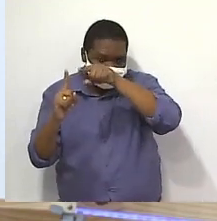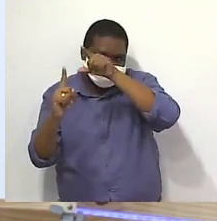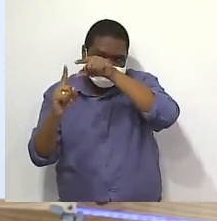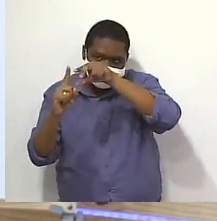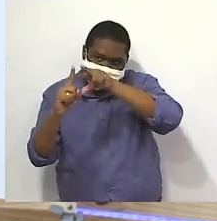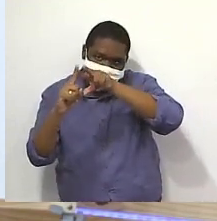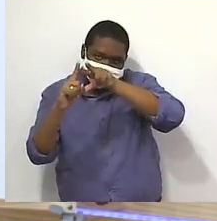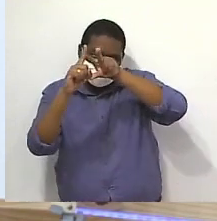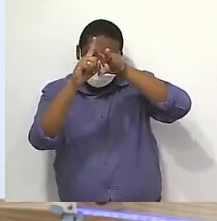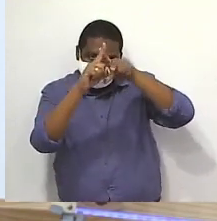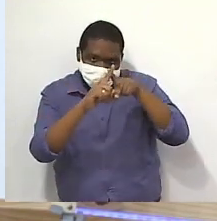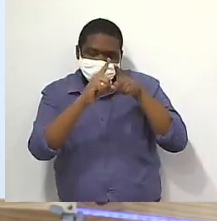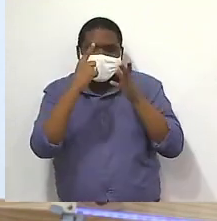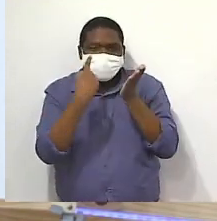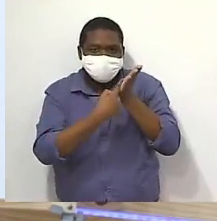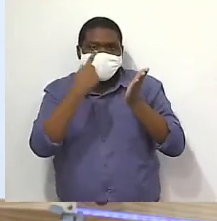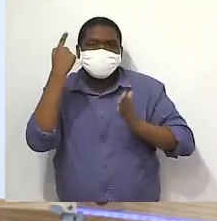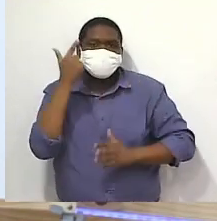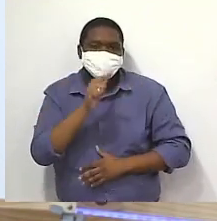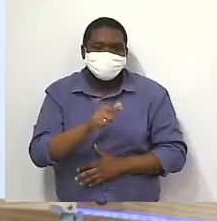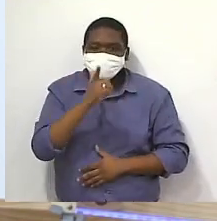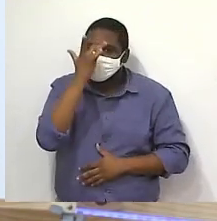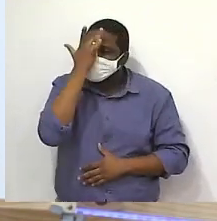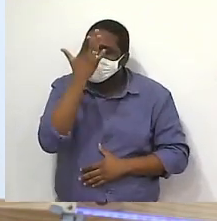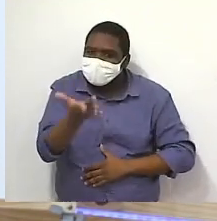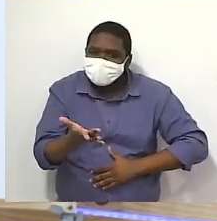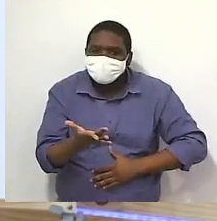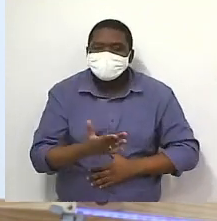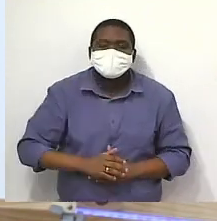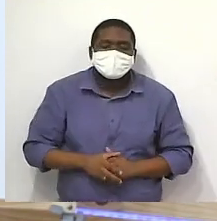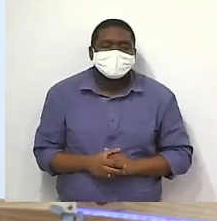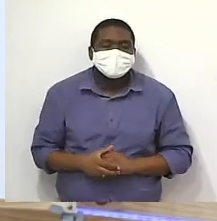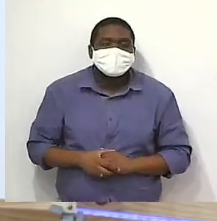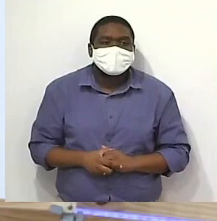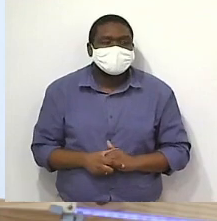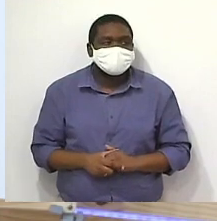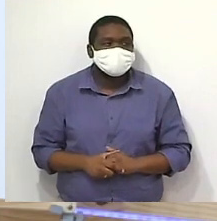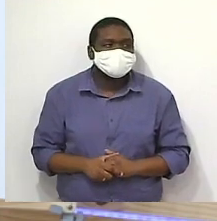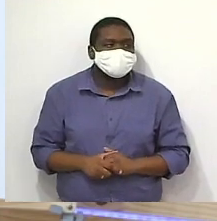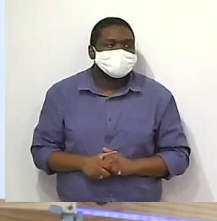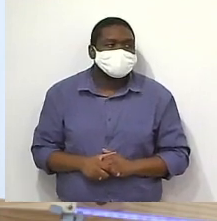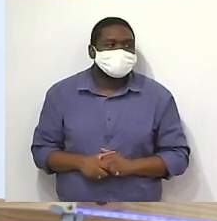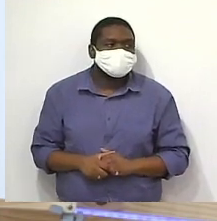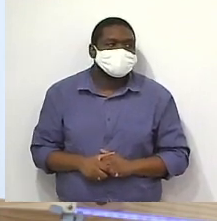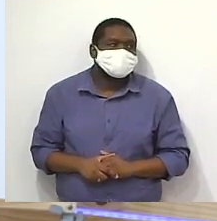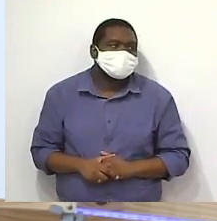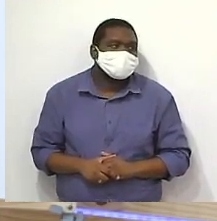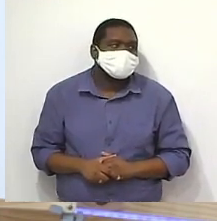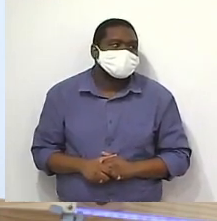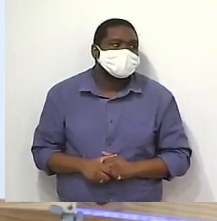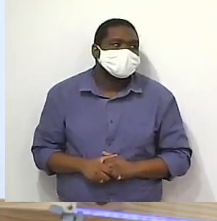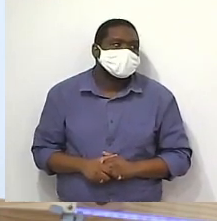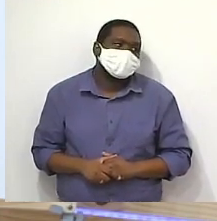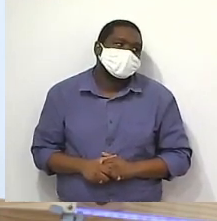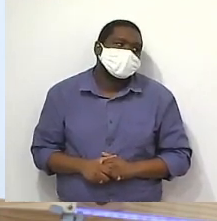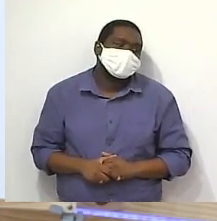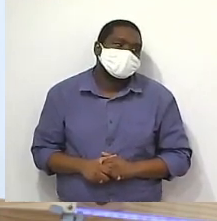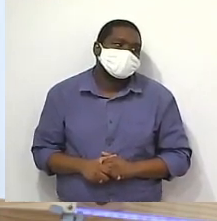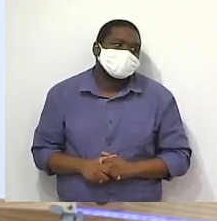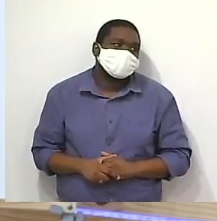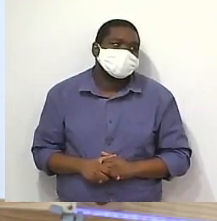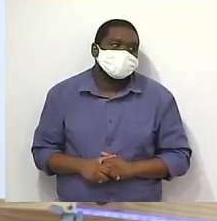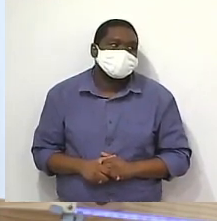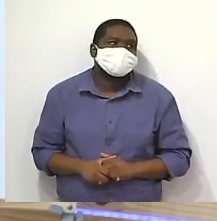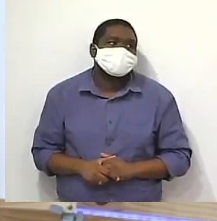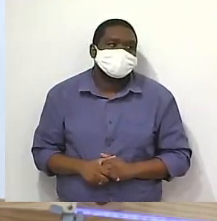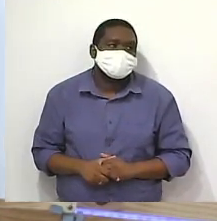liberado aqui e eu marcar facilmente a minha medida. Ó, marquei aqui, travei o meu compasso, vem